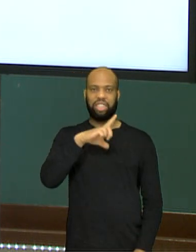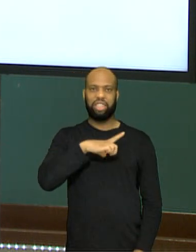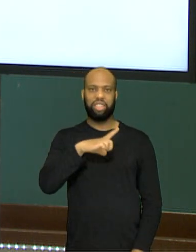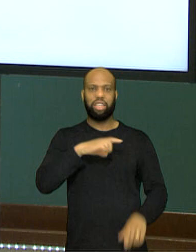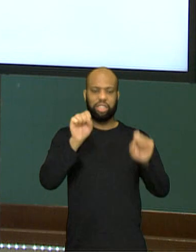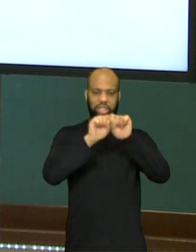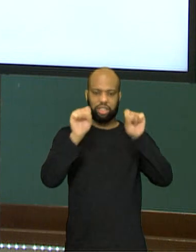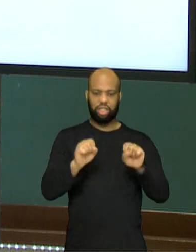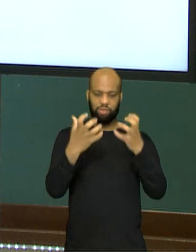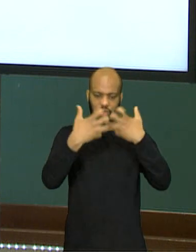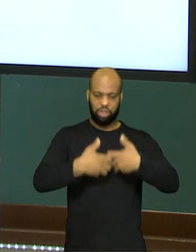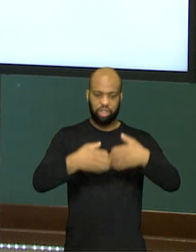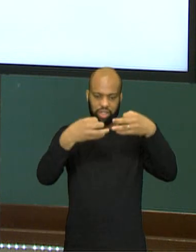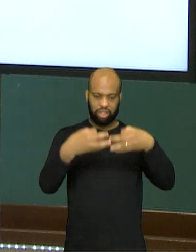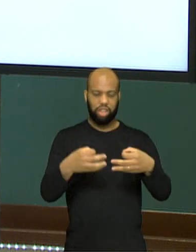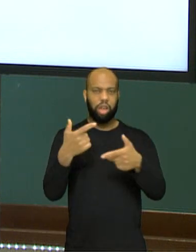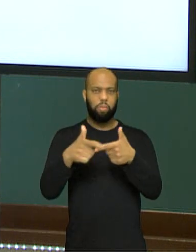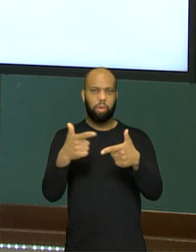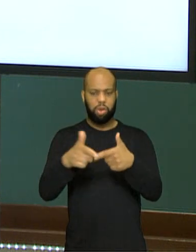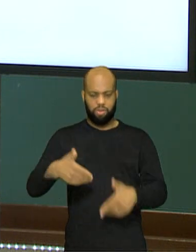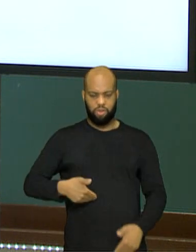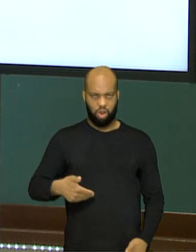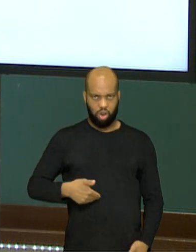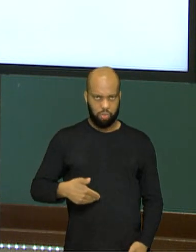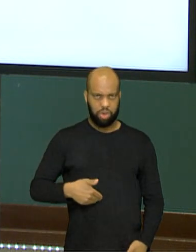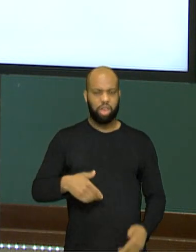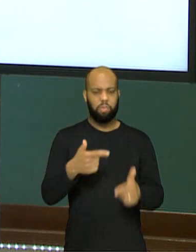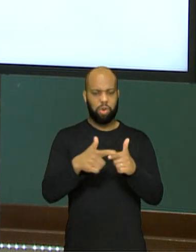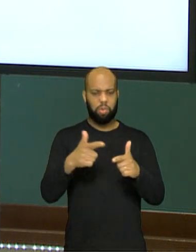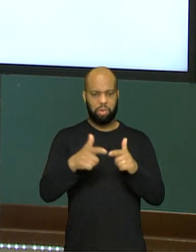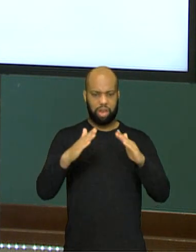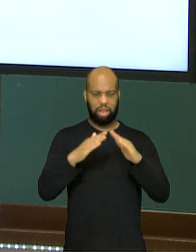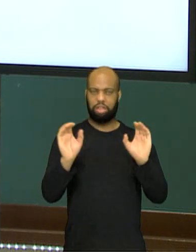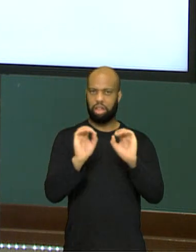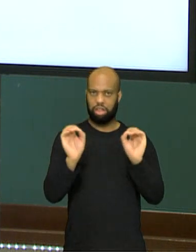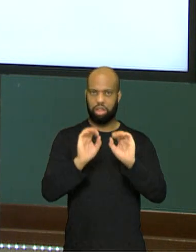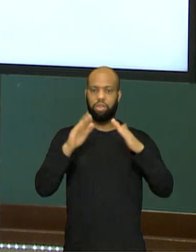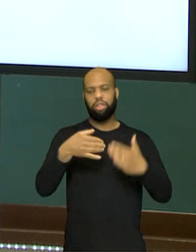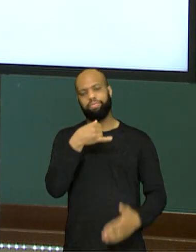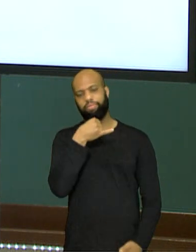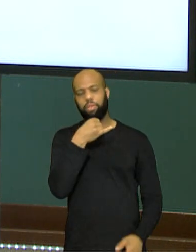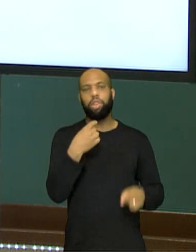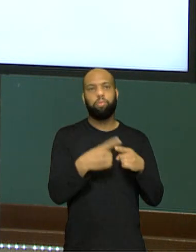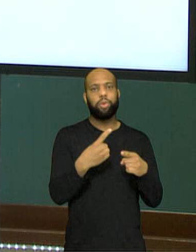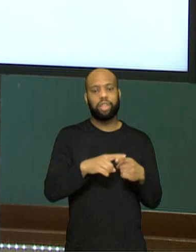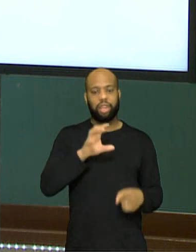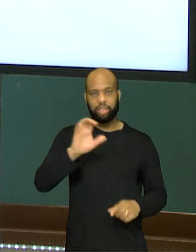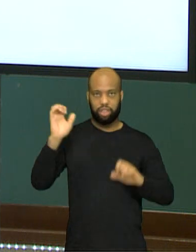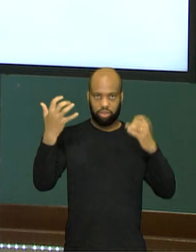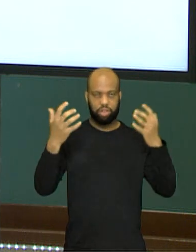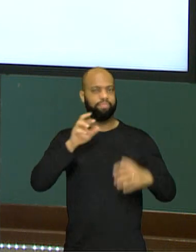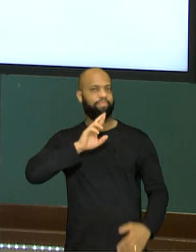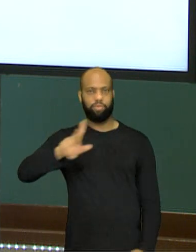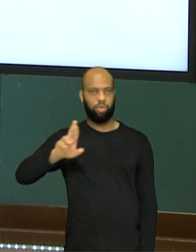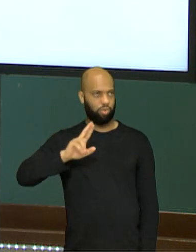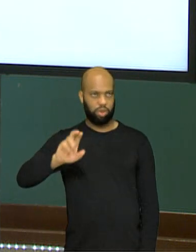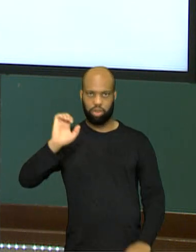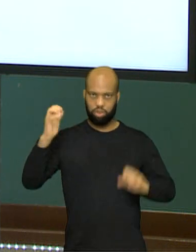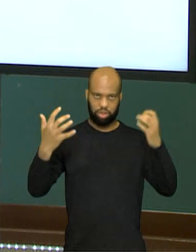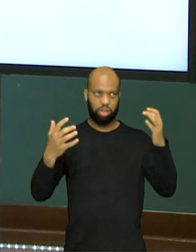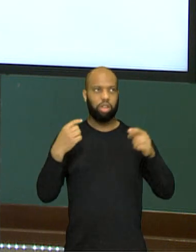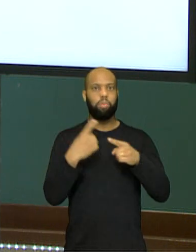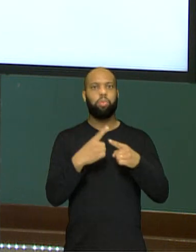não teriam problemas com fome e nem problemas de moradia. Infelizmente, não é o que aconteceu.